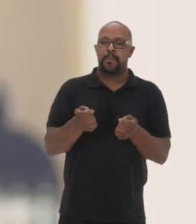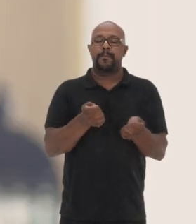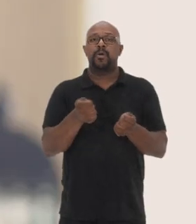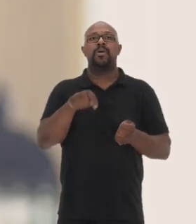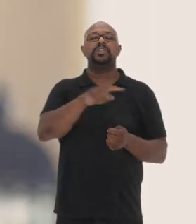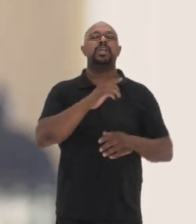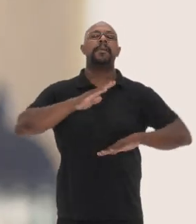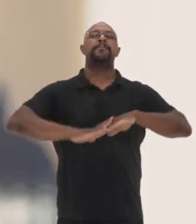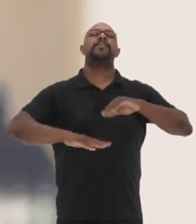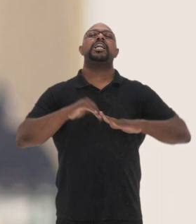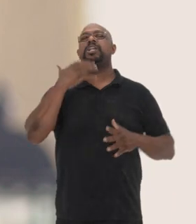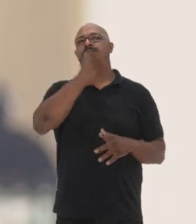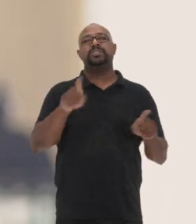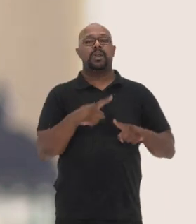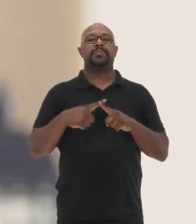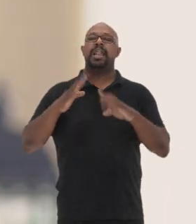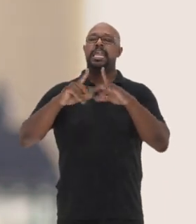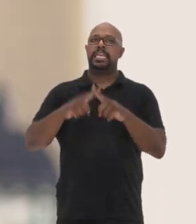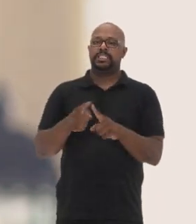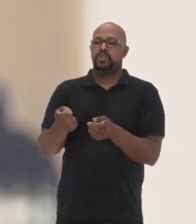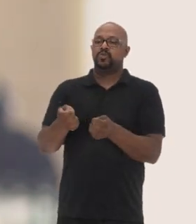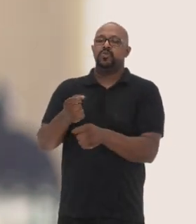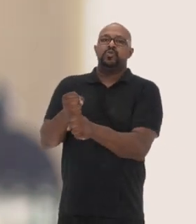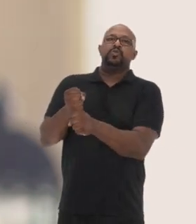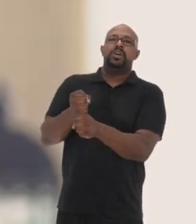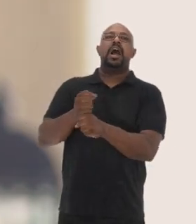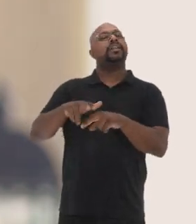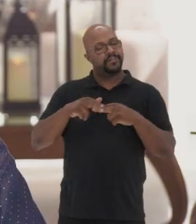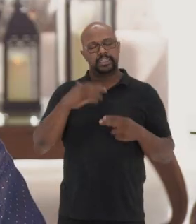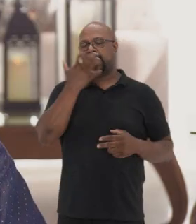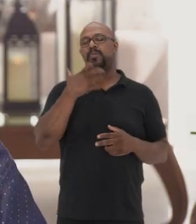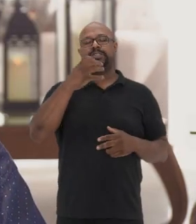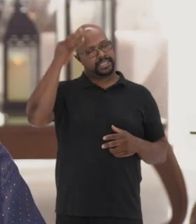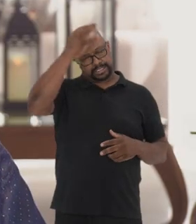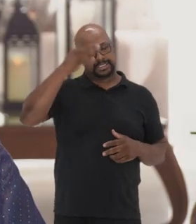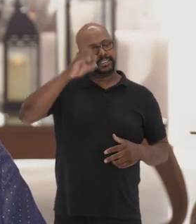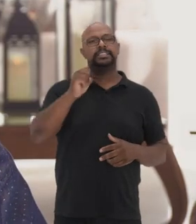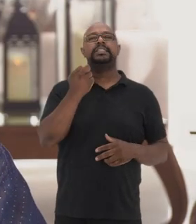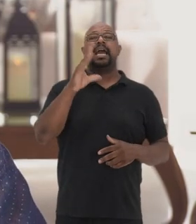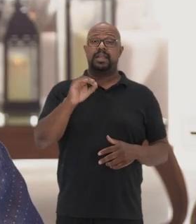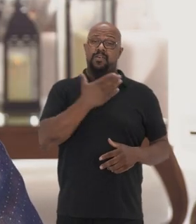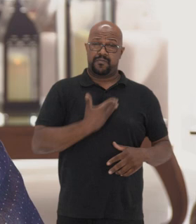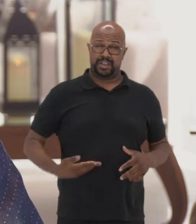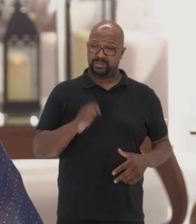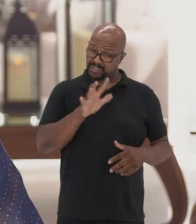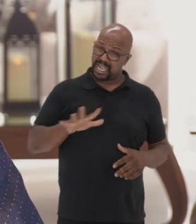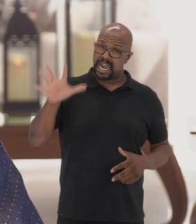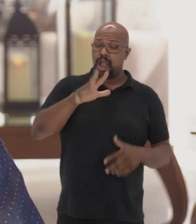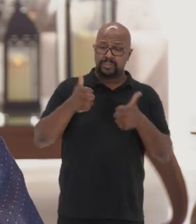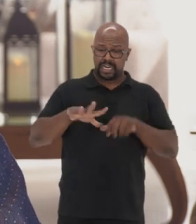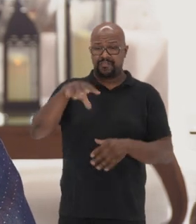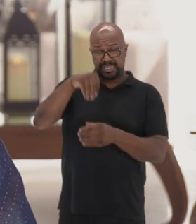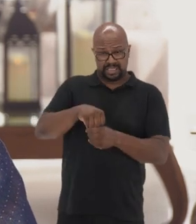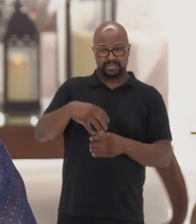da prática musical pela igreja cristã através da música sacra uma vez que o governo geral se estabelecia na cidade de